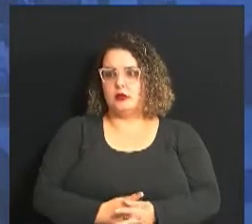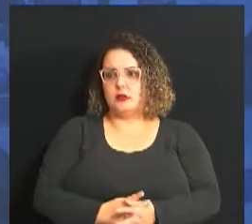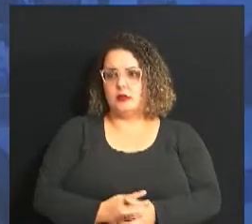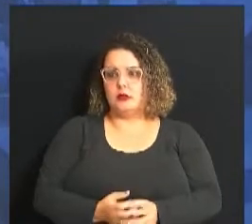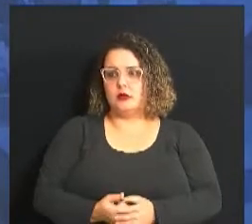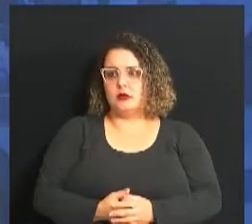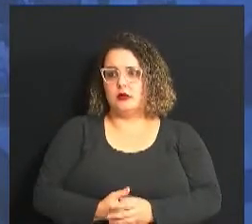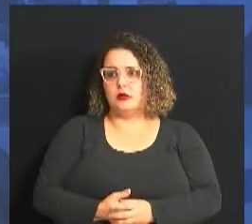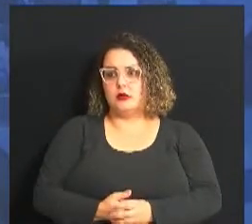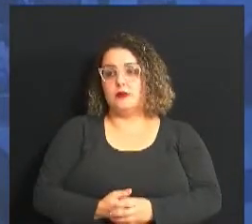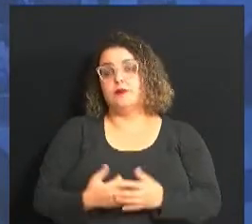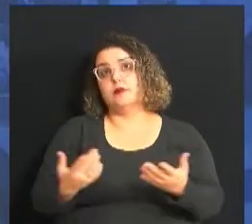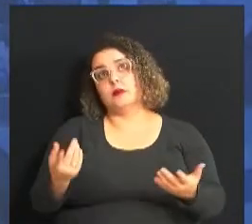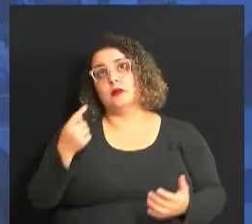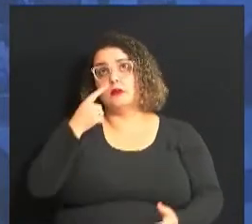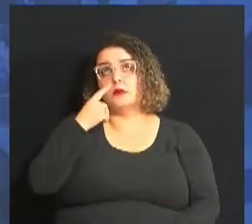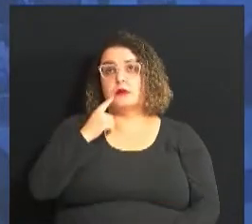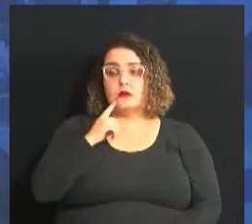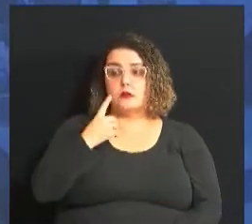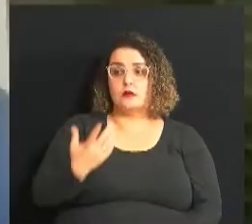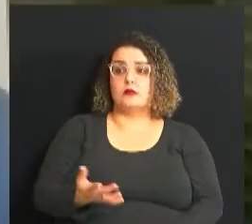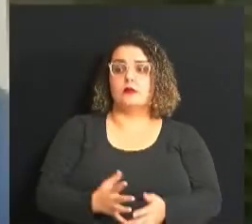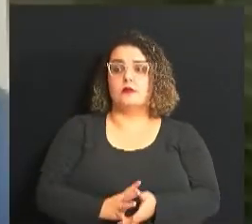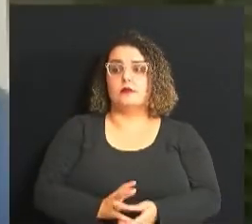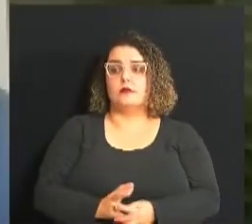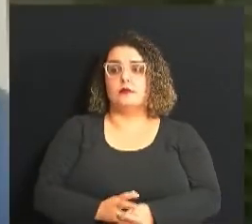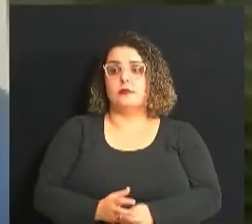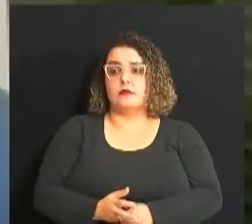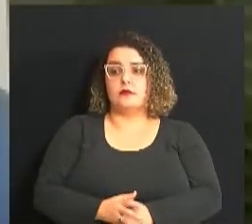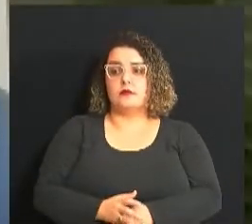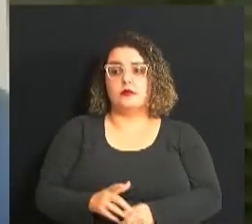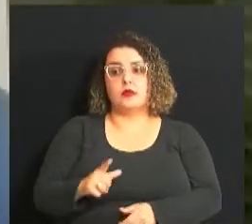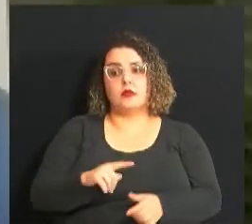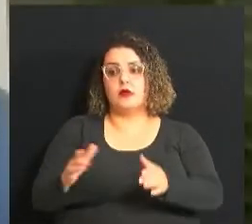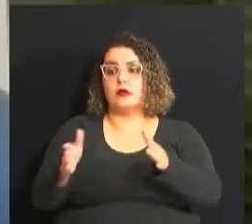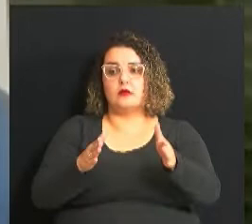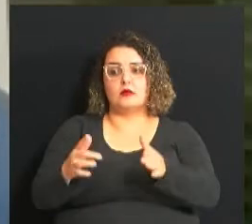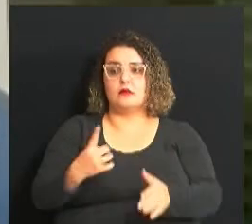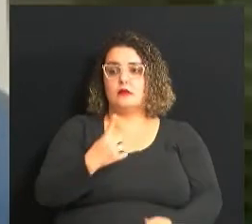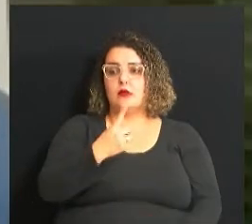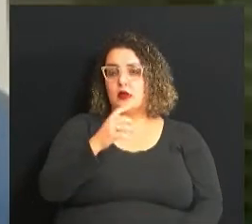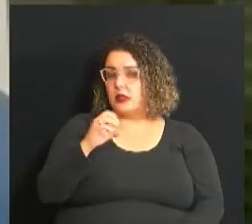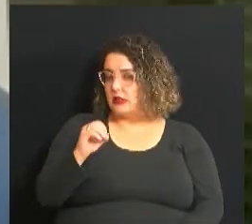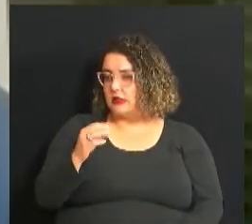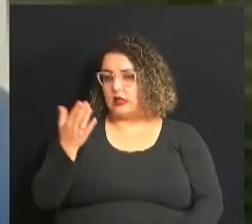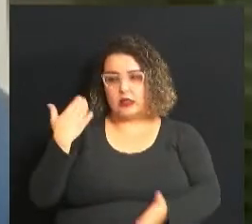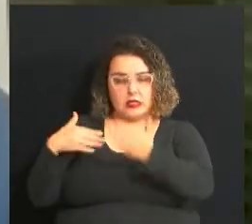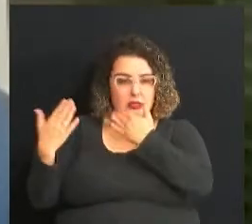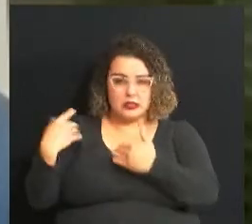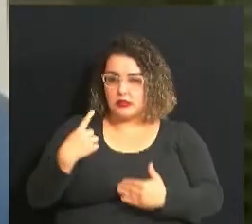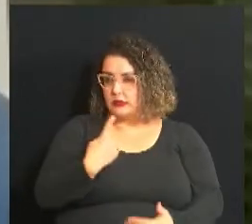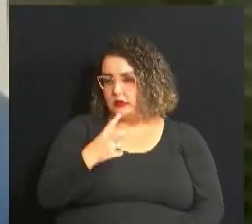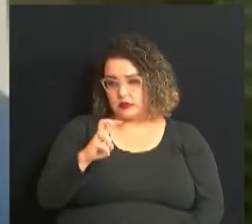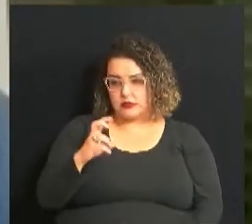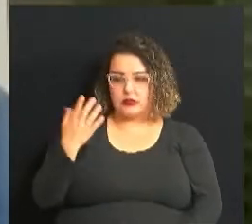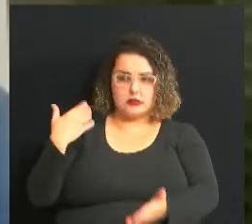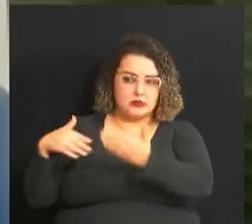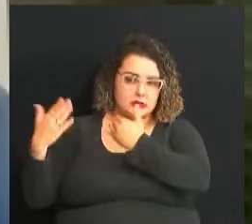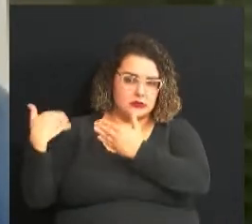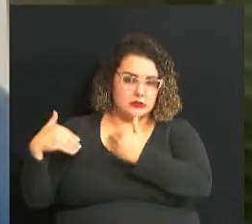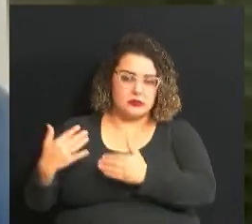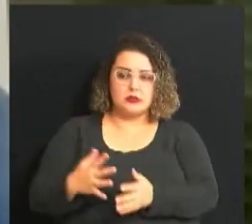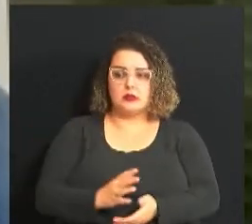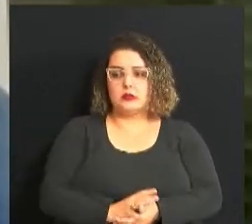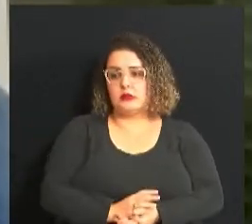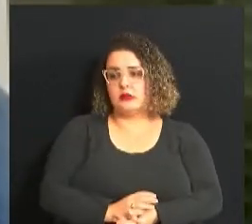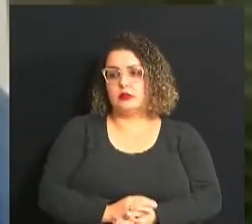Viviane, existiu uma época, há uns 10, 15 anos atrás, eu estava até à frente da